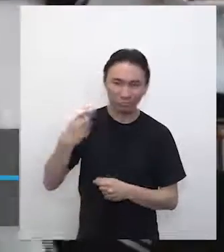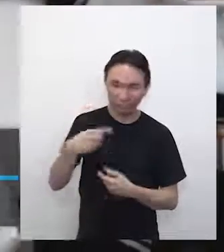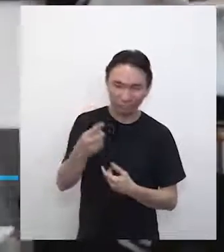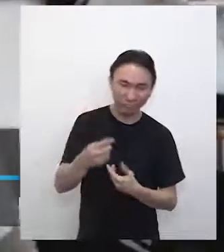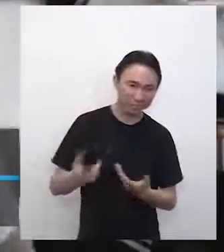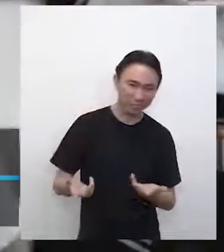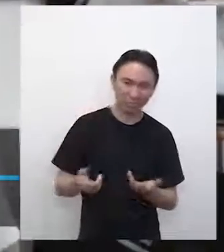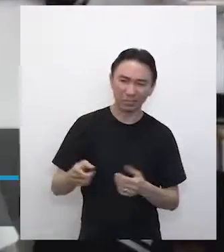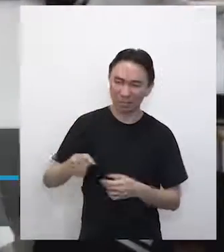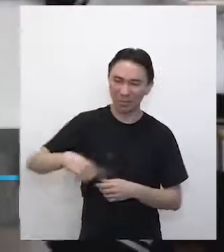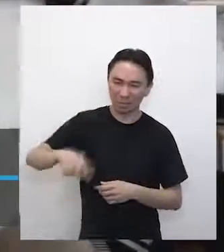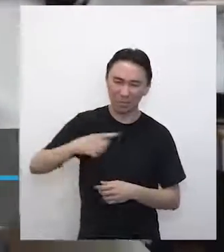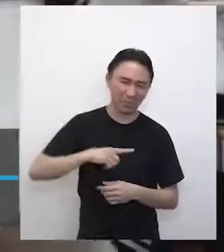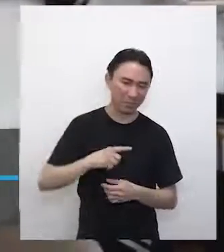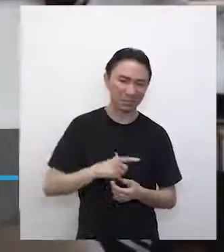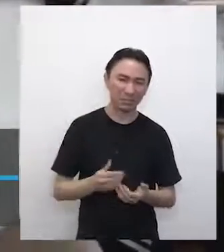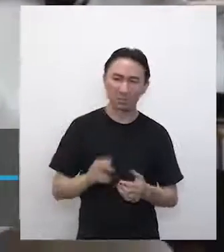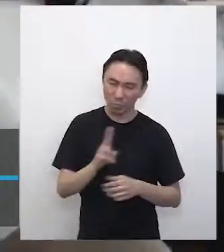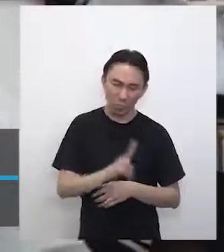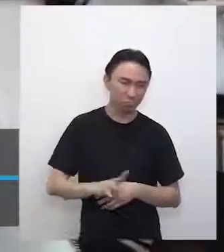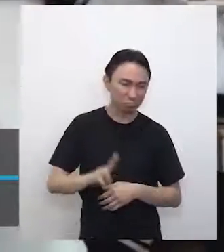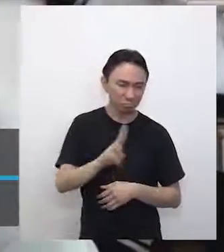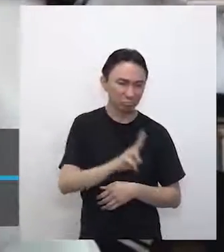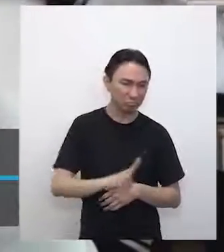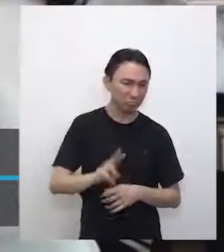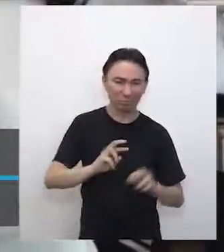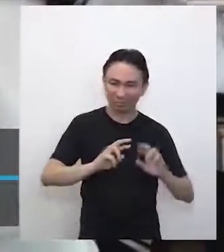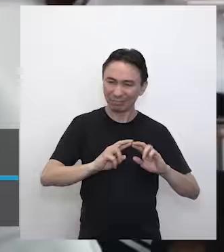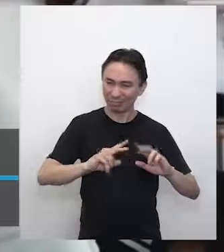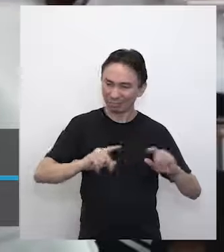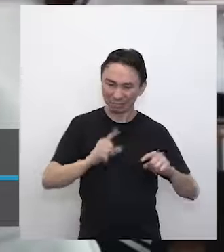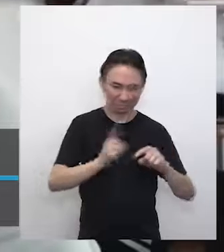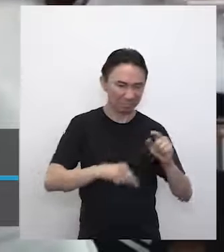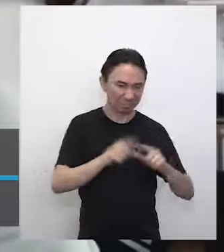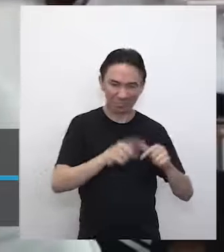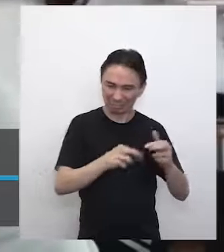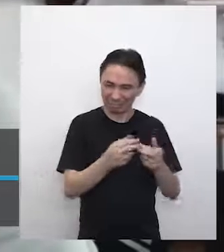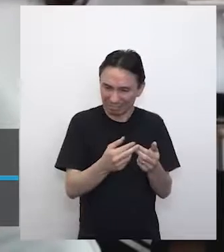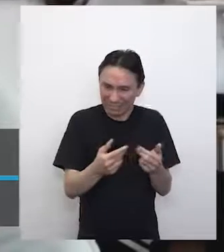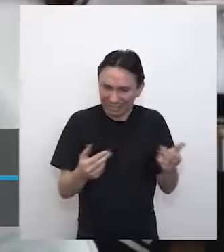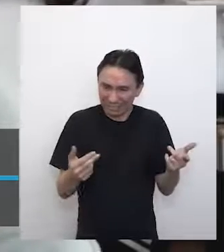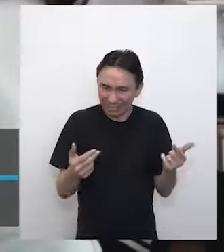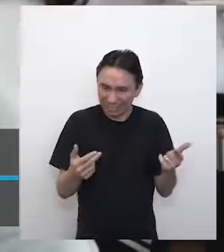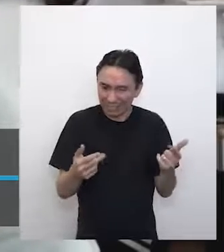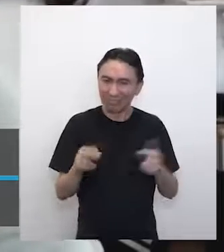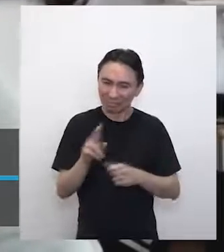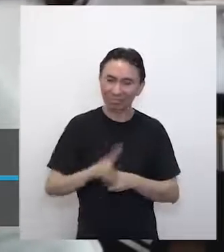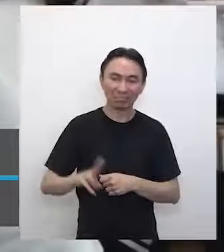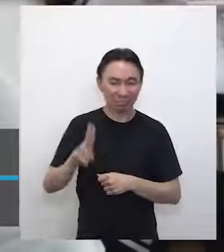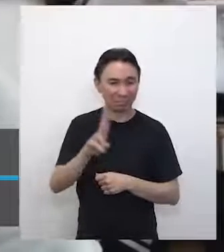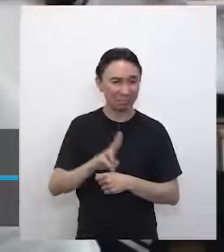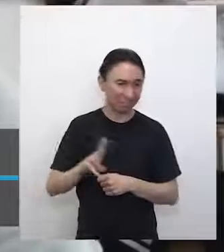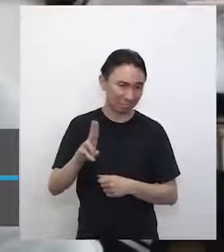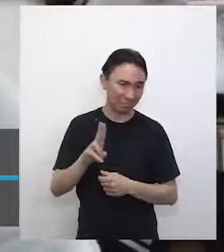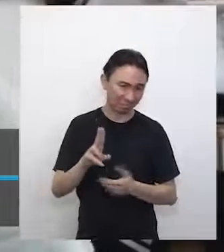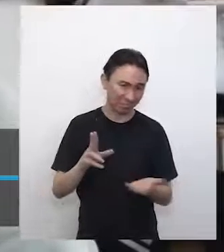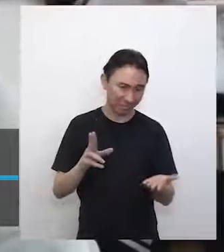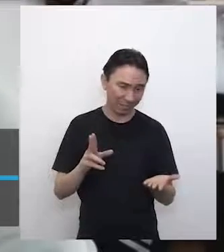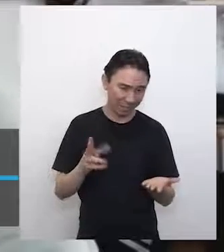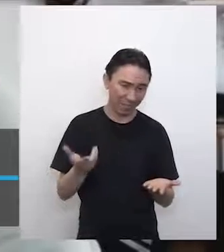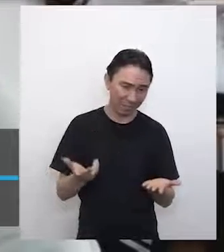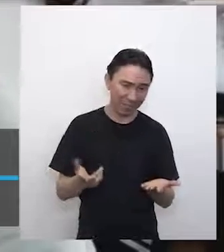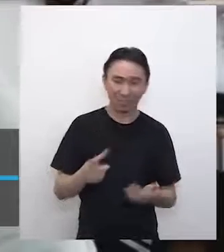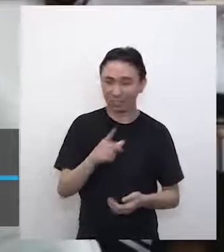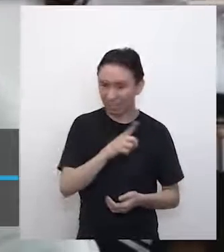de matérias-primas, o consumo de materiais mesmo, no nosso dia a dia, acaba